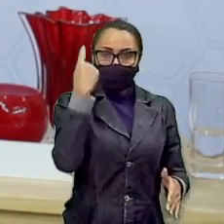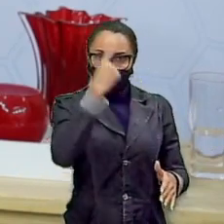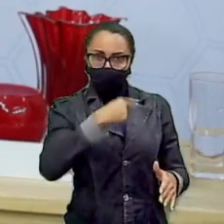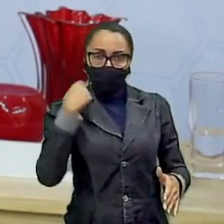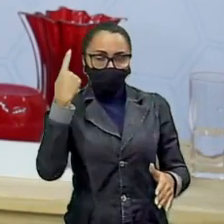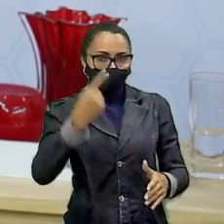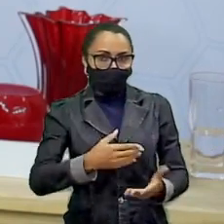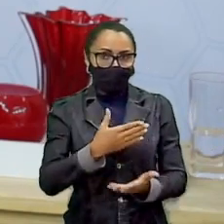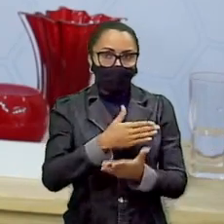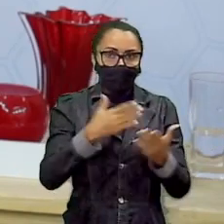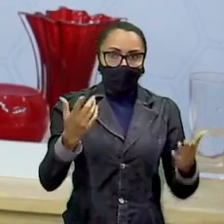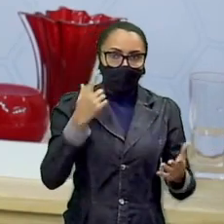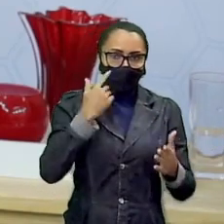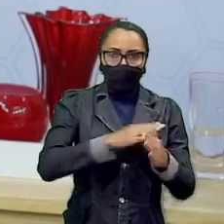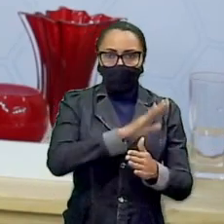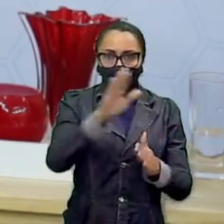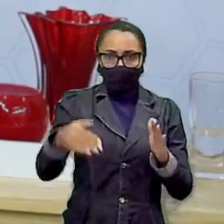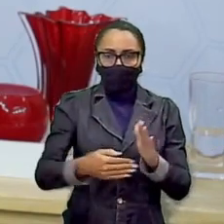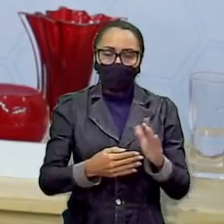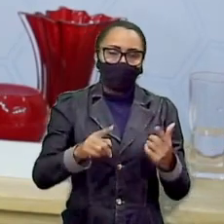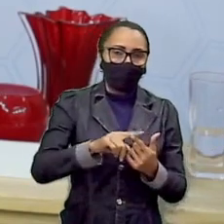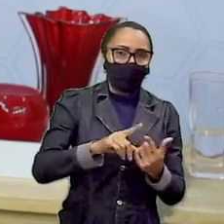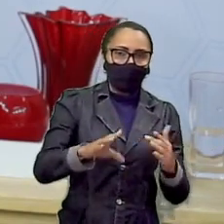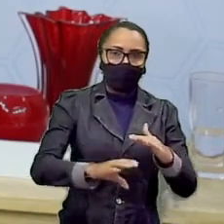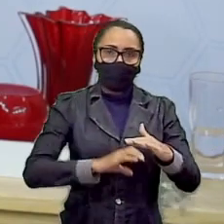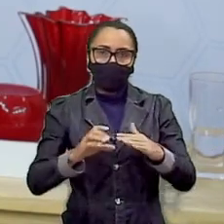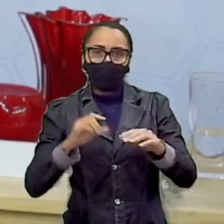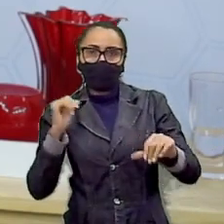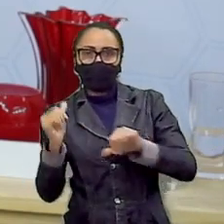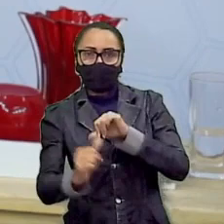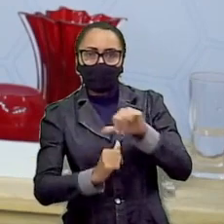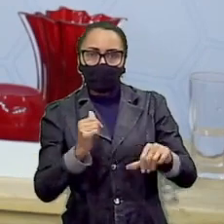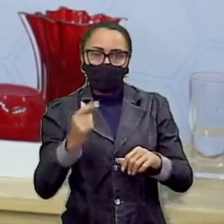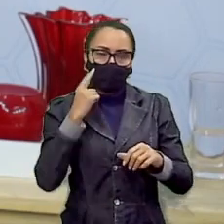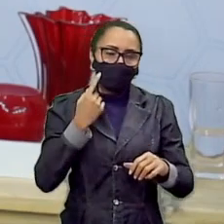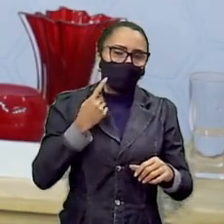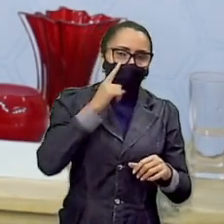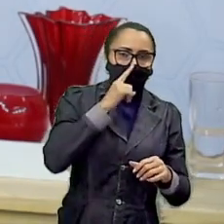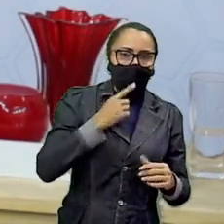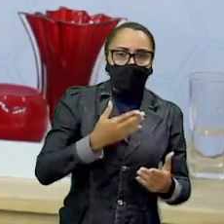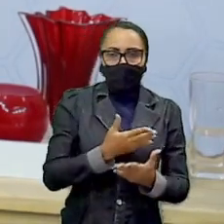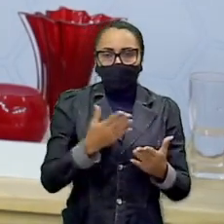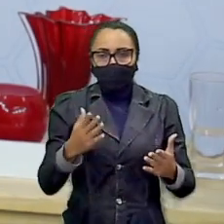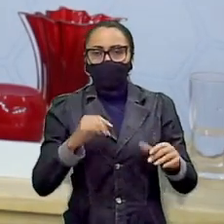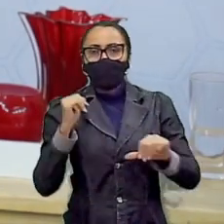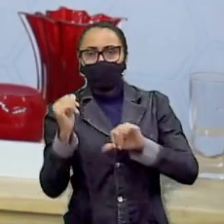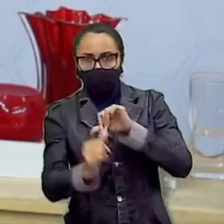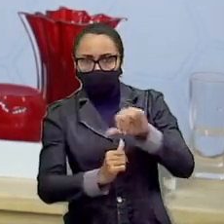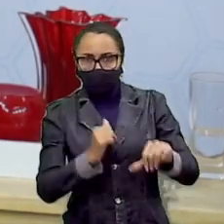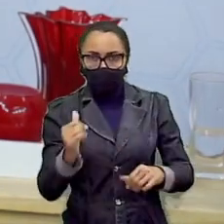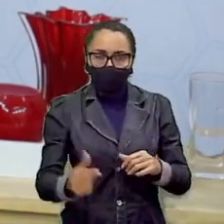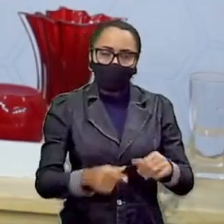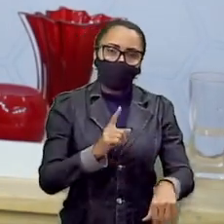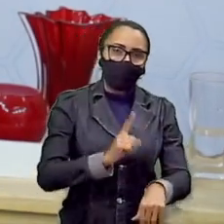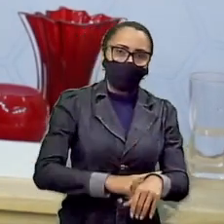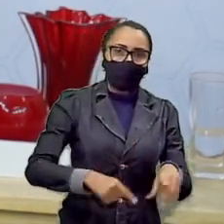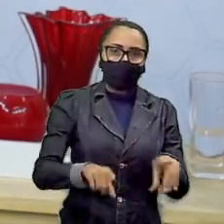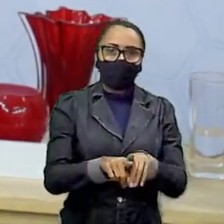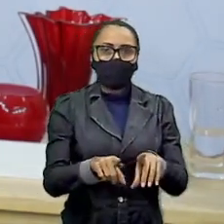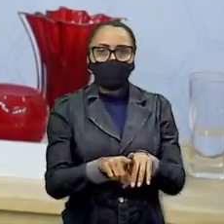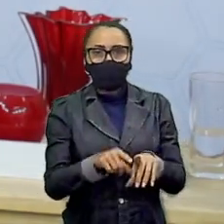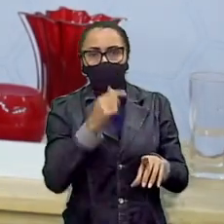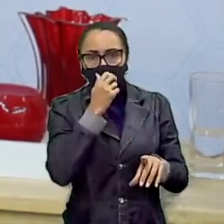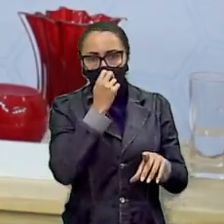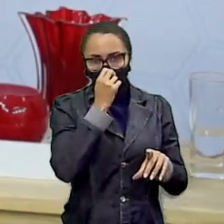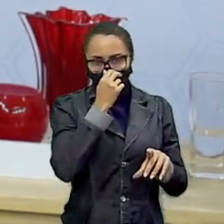padrão, para todo tipo de empresa, e aí muda com o grau de risco da empresa, muda a carga horária também,